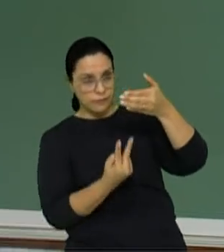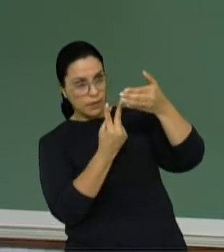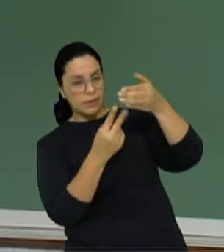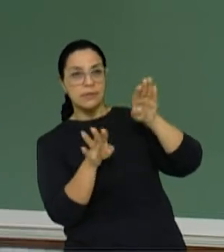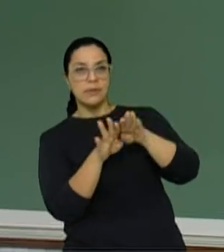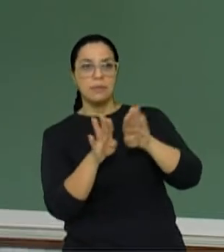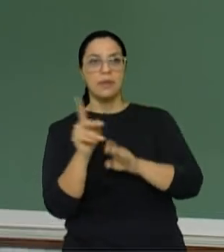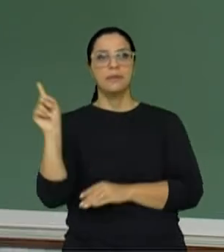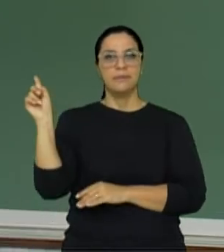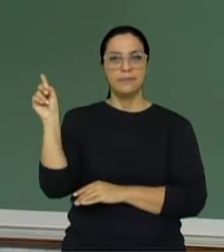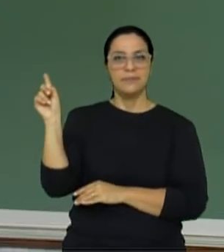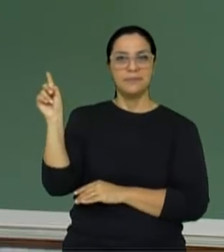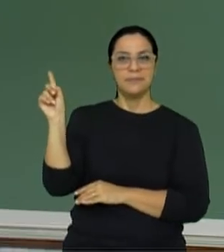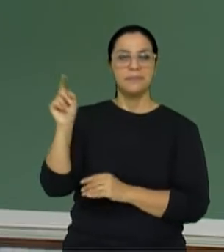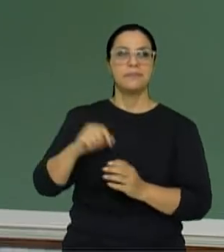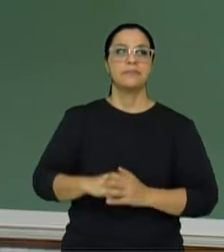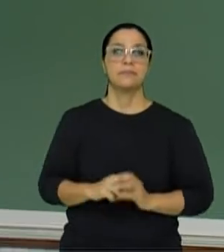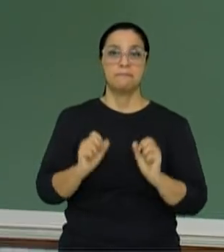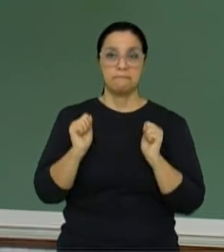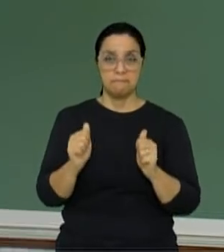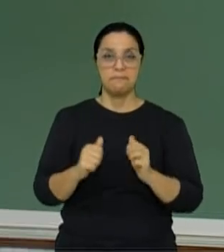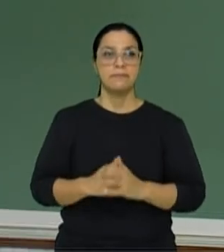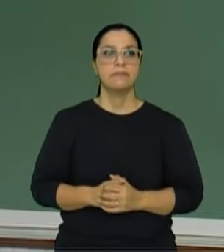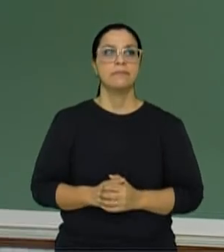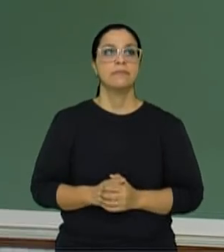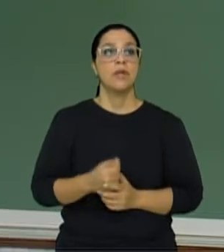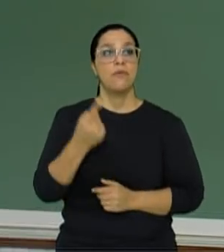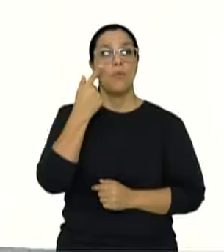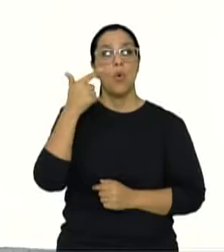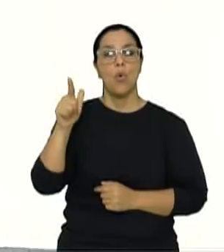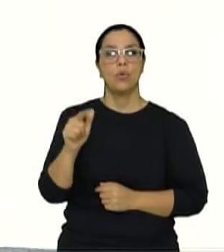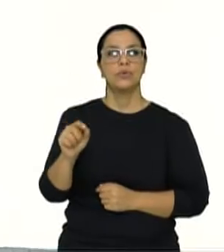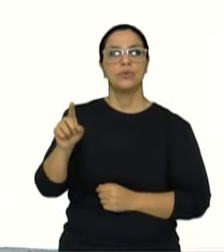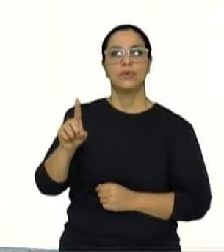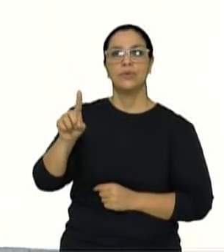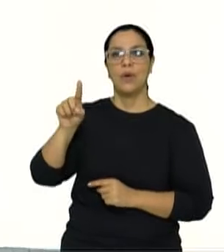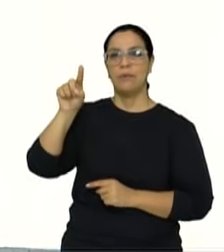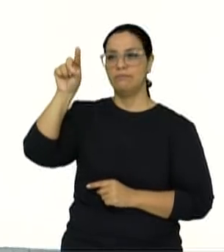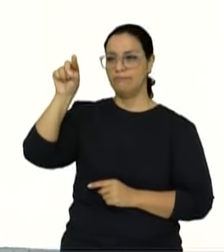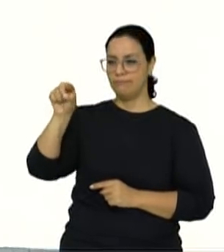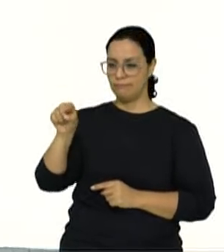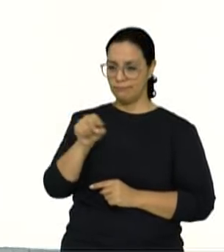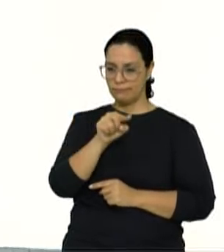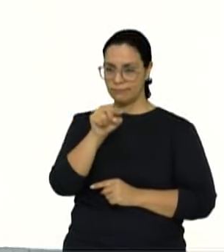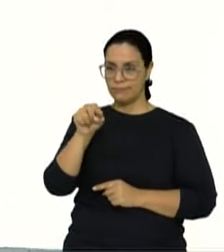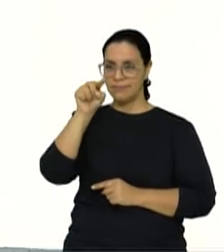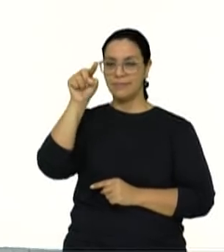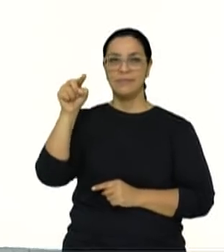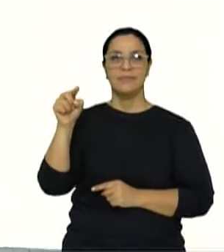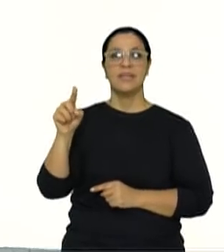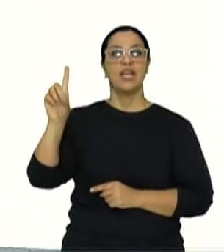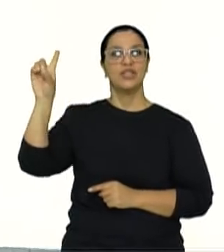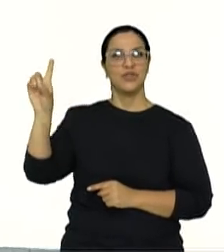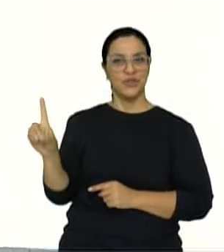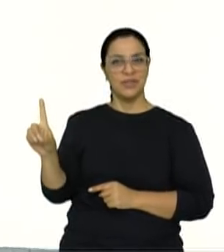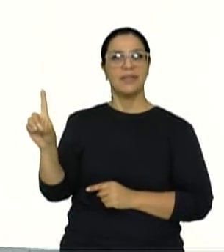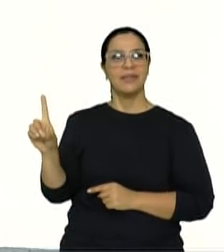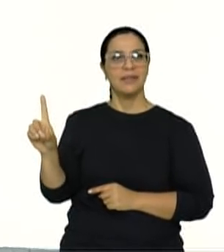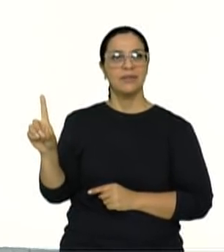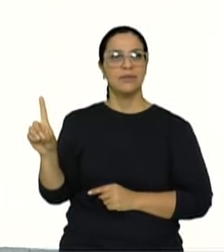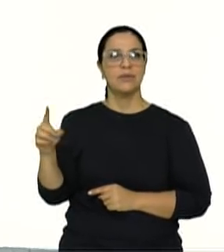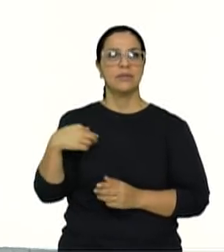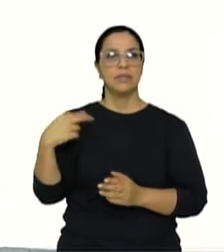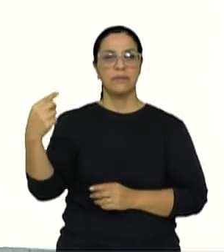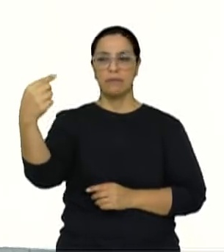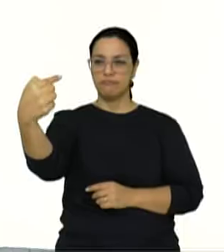trás ou inferior. Beleza? Vamos ver as demais? Olha só. Essa terceira aí já está lá, lateral direita, né? Ou seja, eu